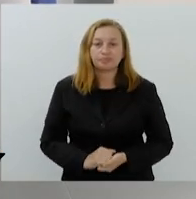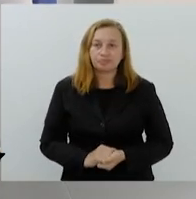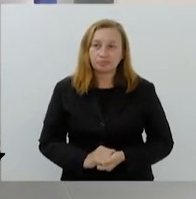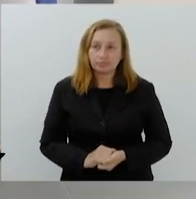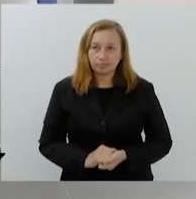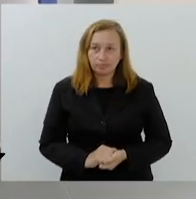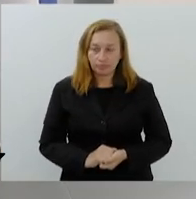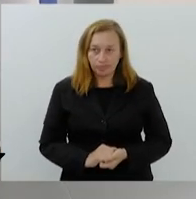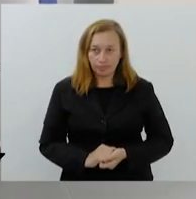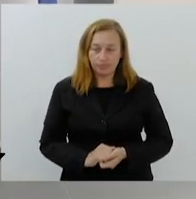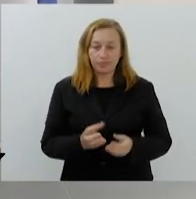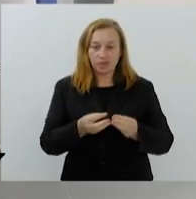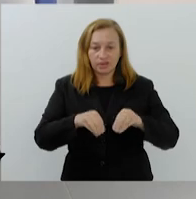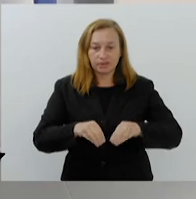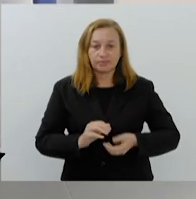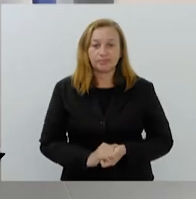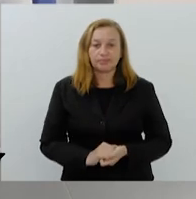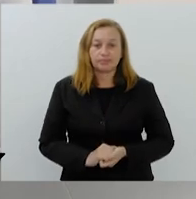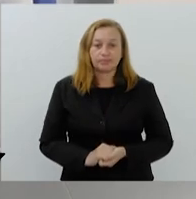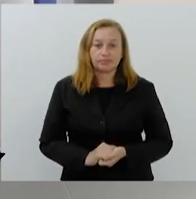aprovado a prejudicabilidade.